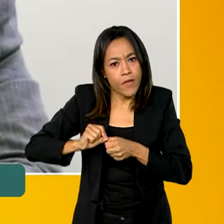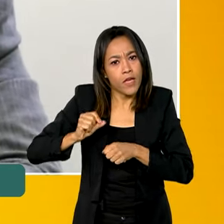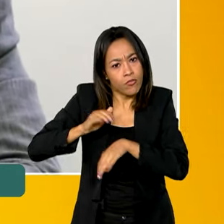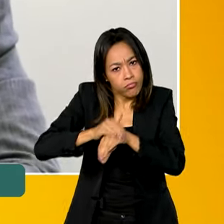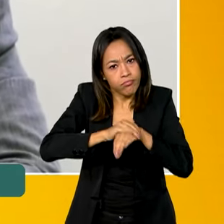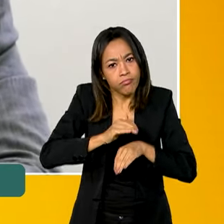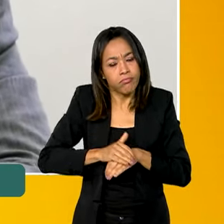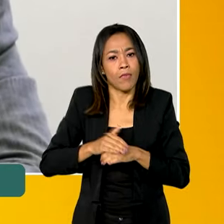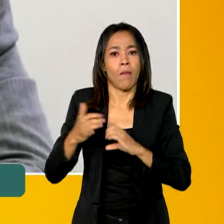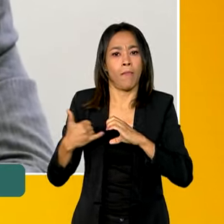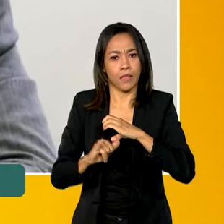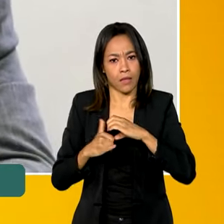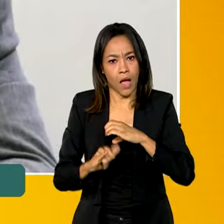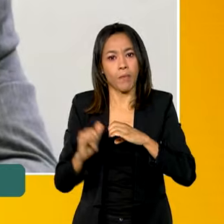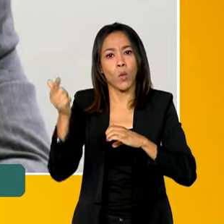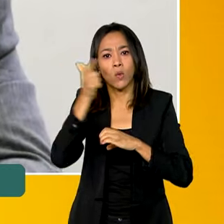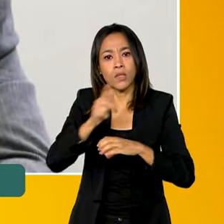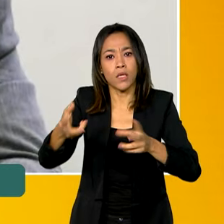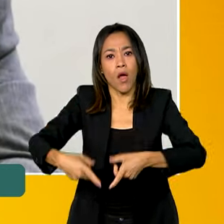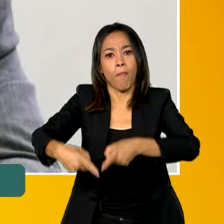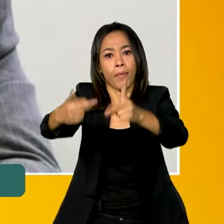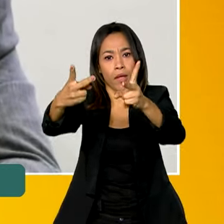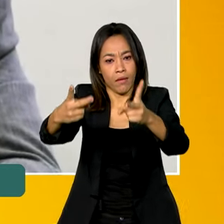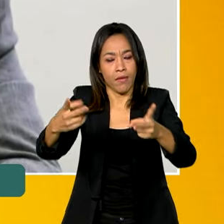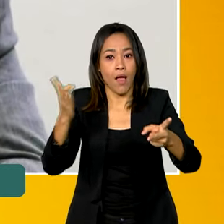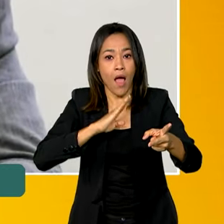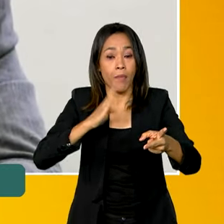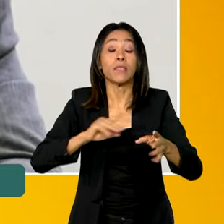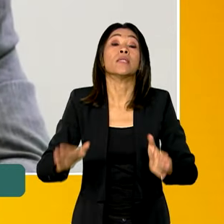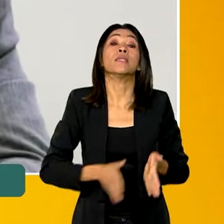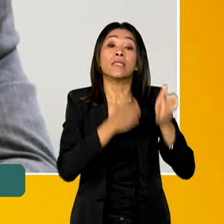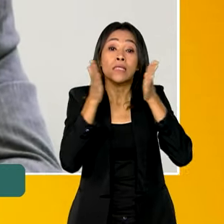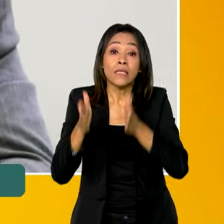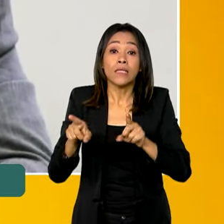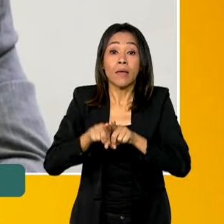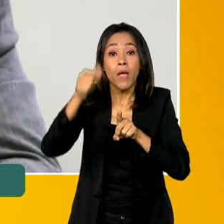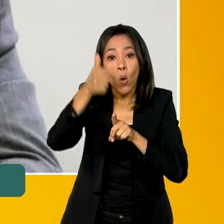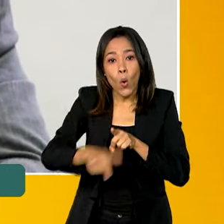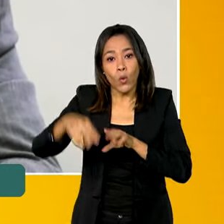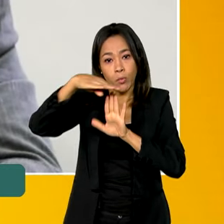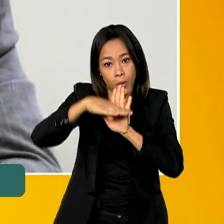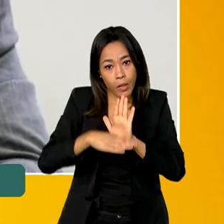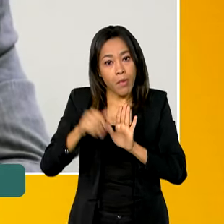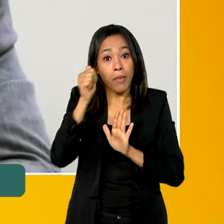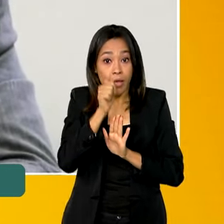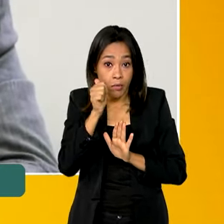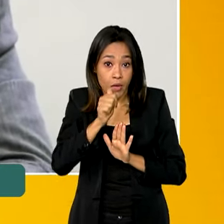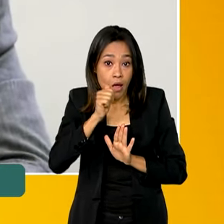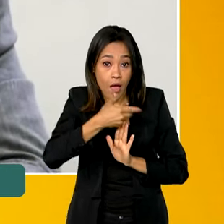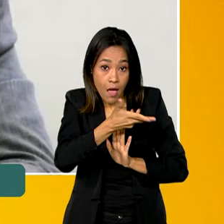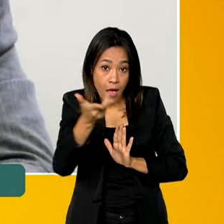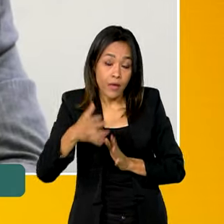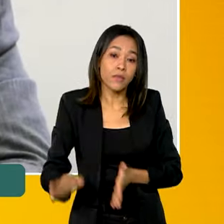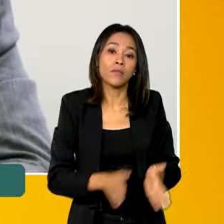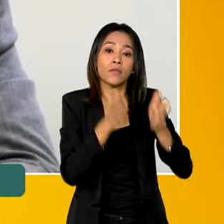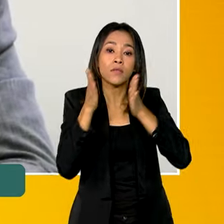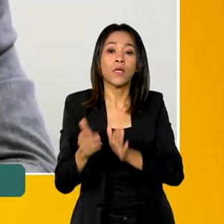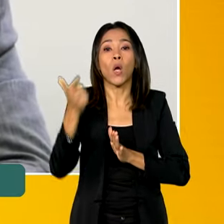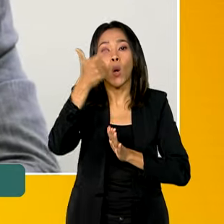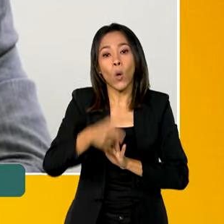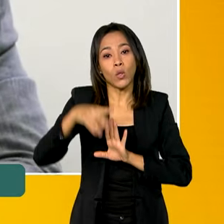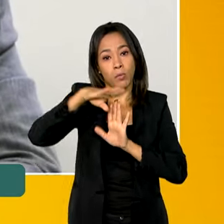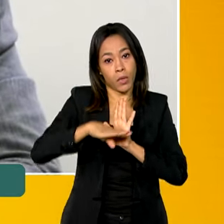rápido né Eh a gente tem programas também para mulheres inovadoras a gente tem programas para Mestres e doutores